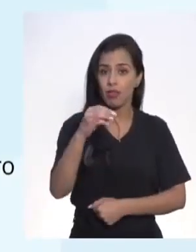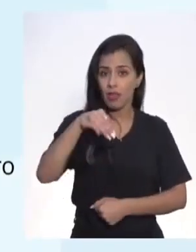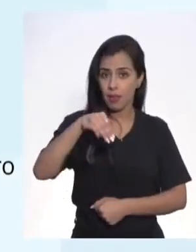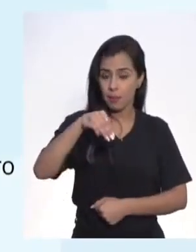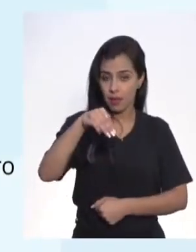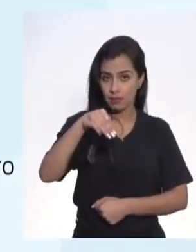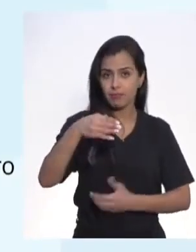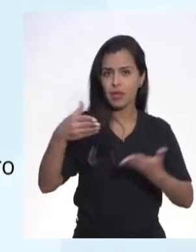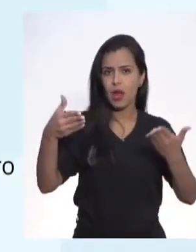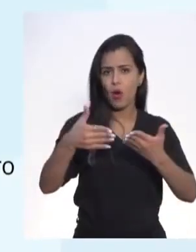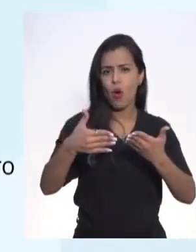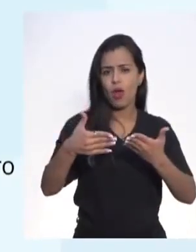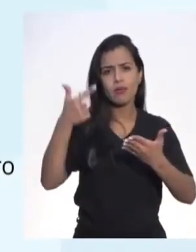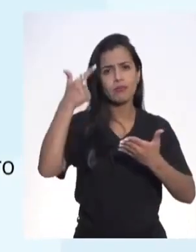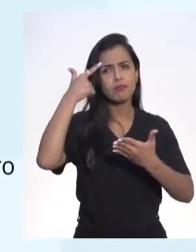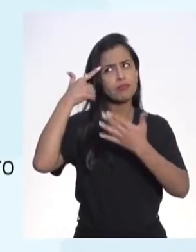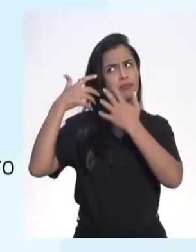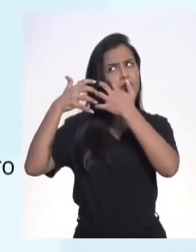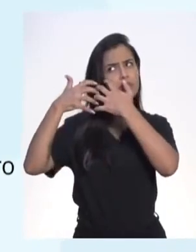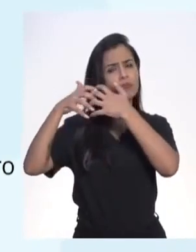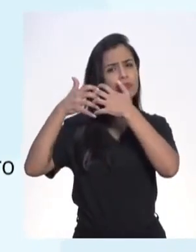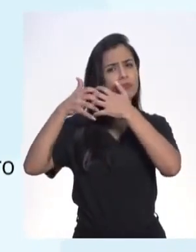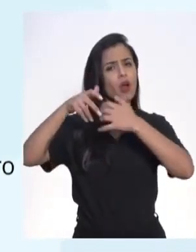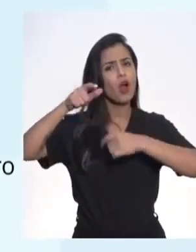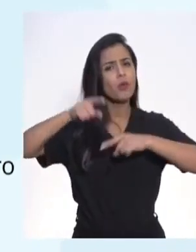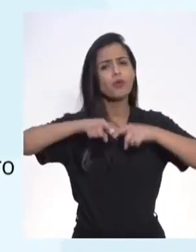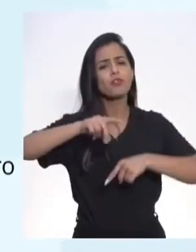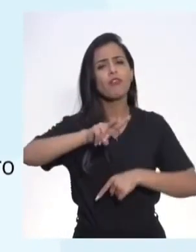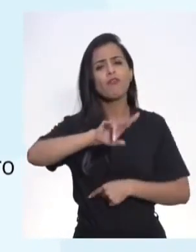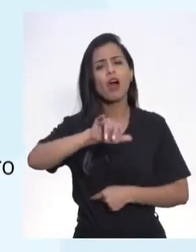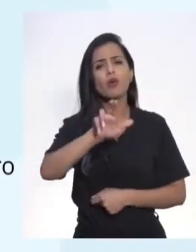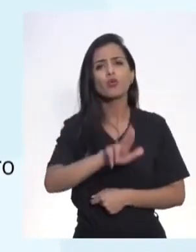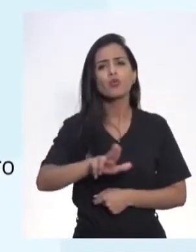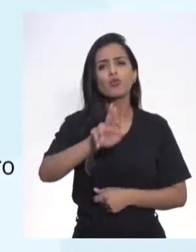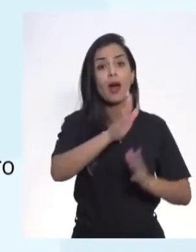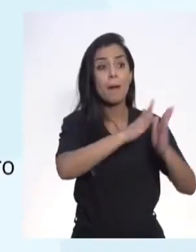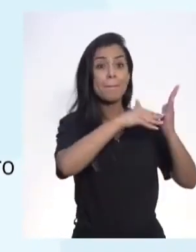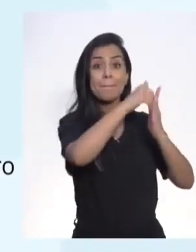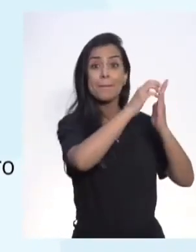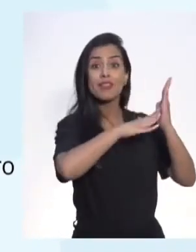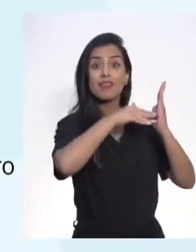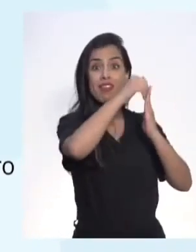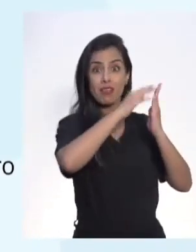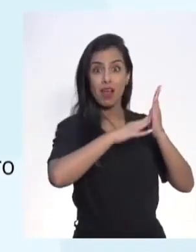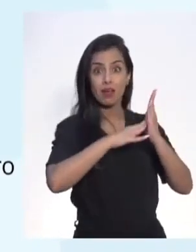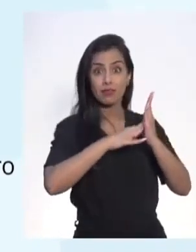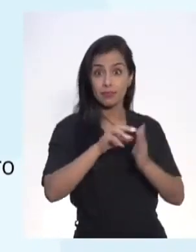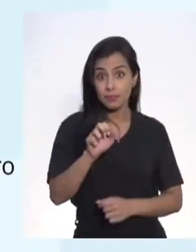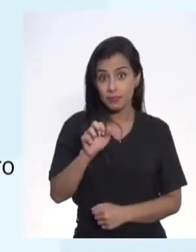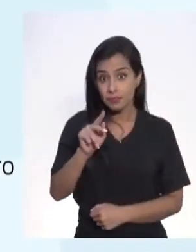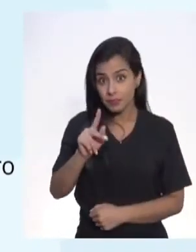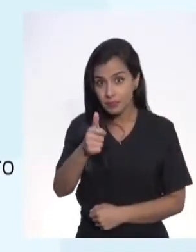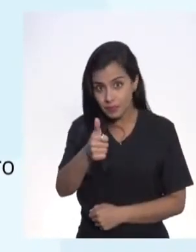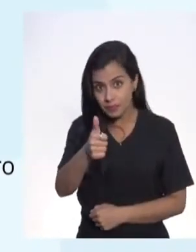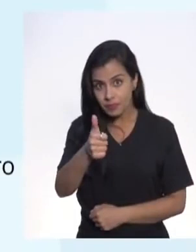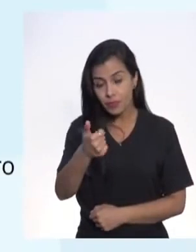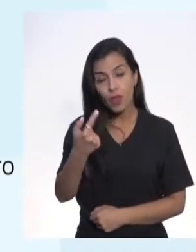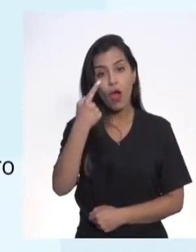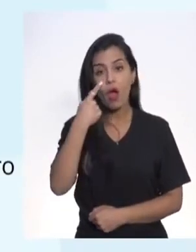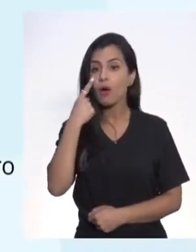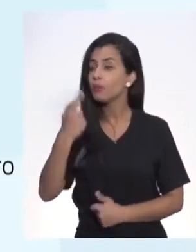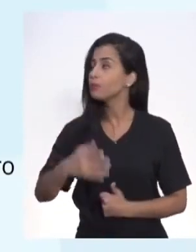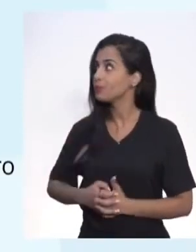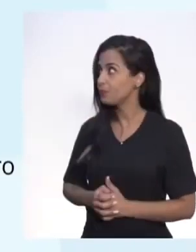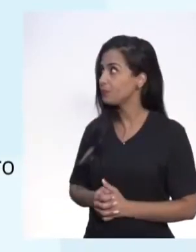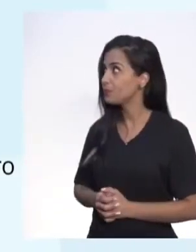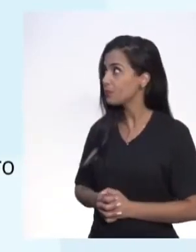quadrados, agora eu vou pensar no produto que eu vou utilizar para pintar este muro. Sim? Então, observem aí, ó.